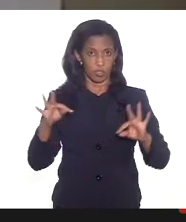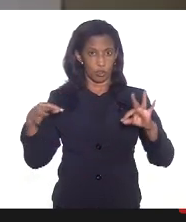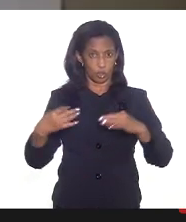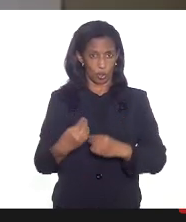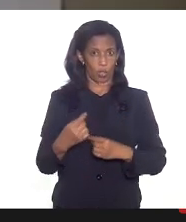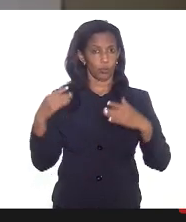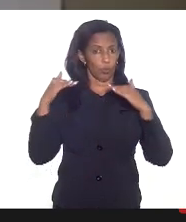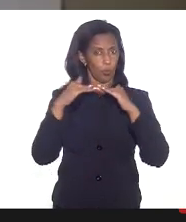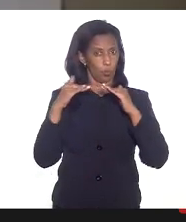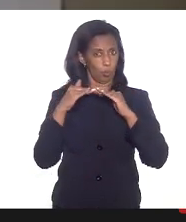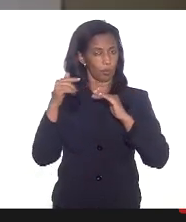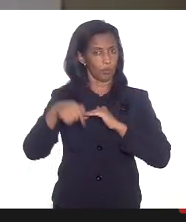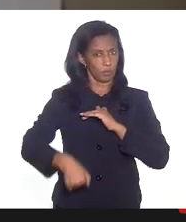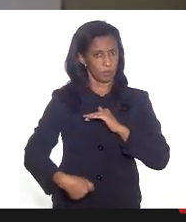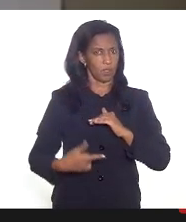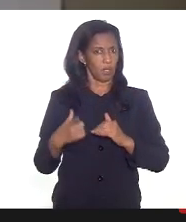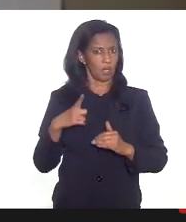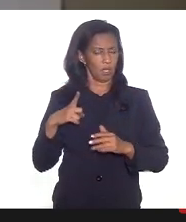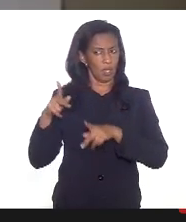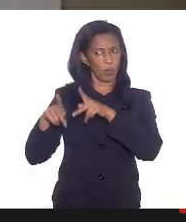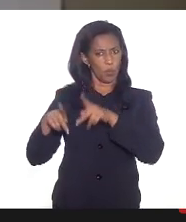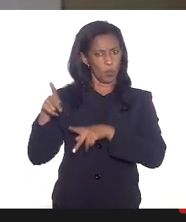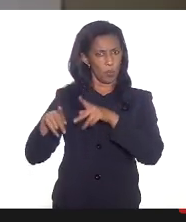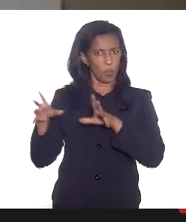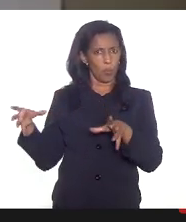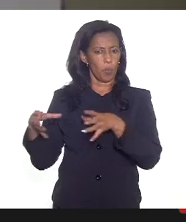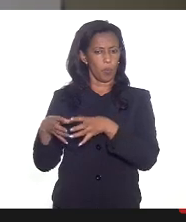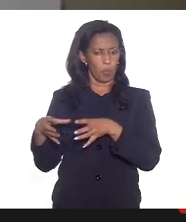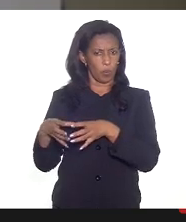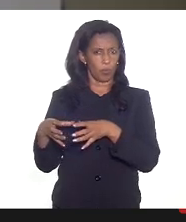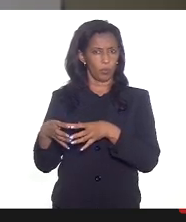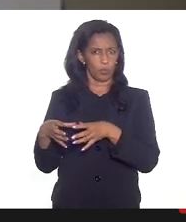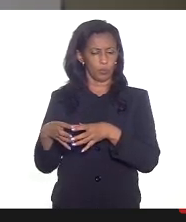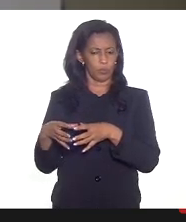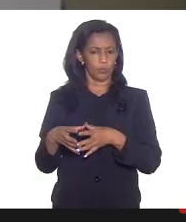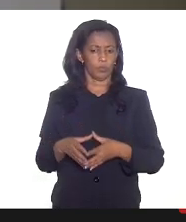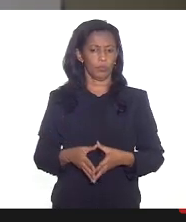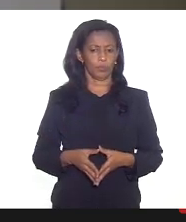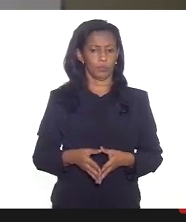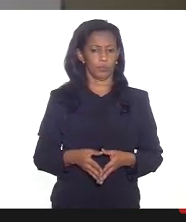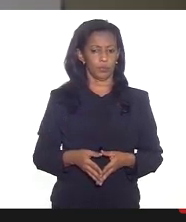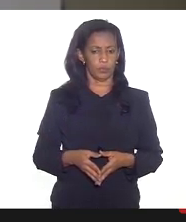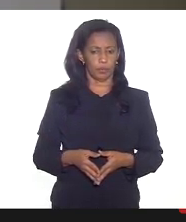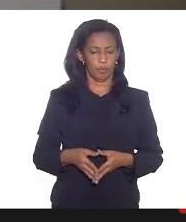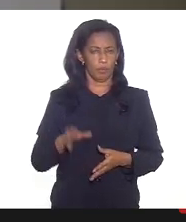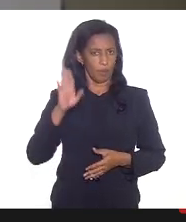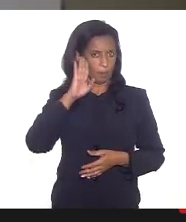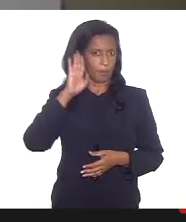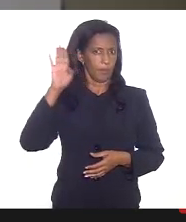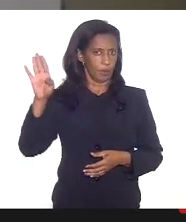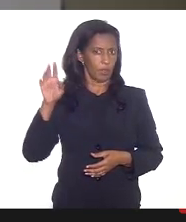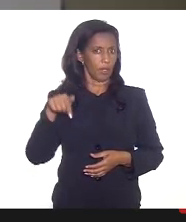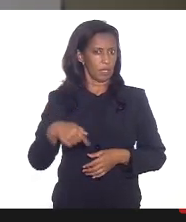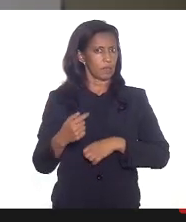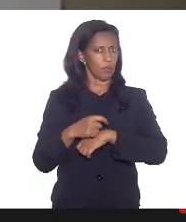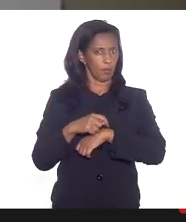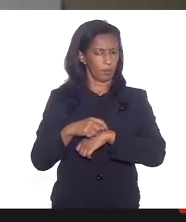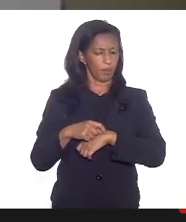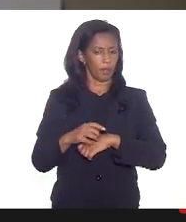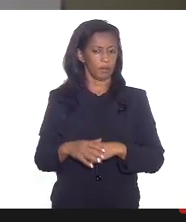que Todos nós concordamos aqui que é um público extremamente É vamos dizer assim prioritário nesse